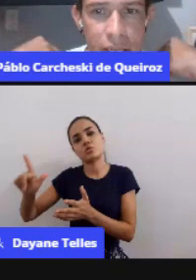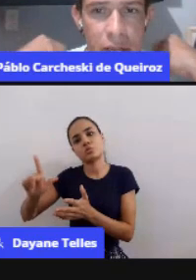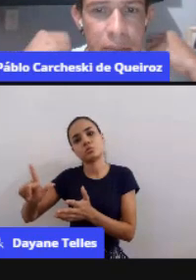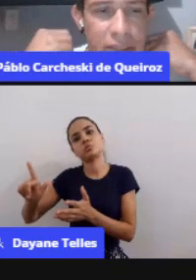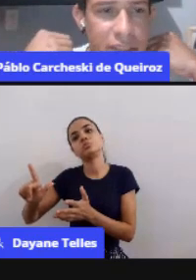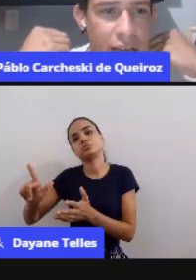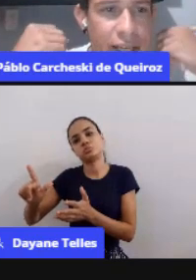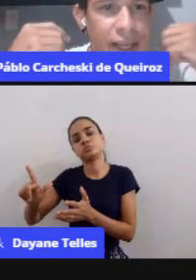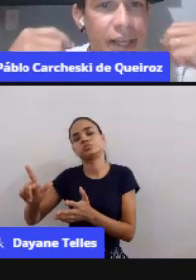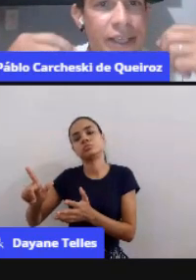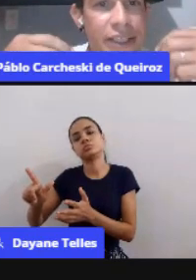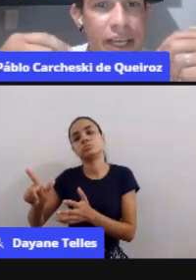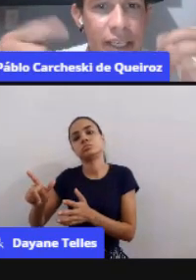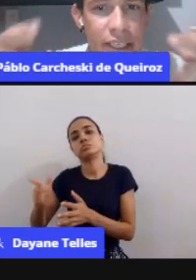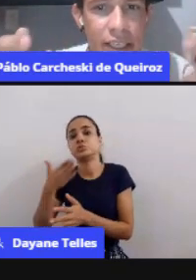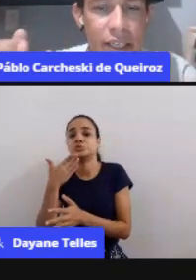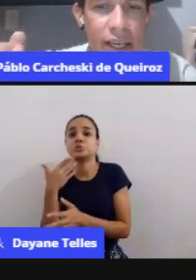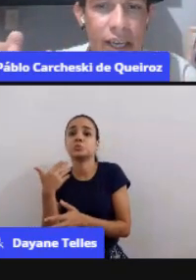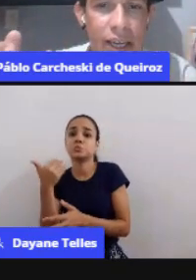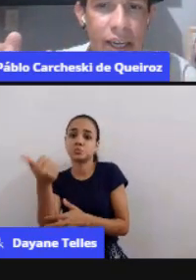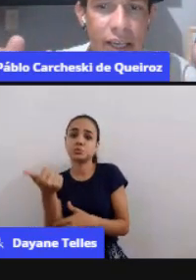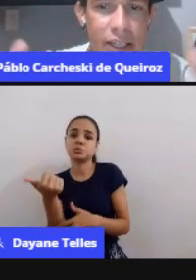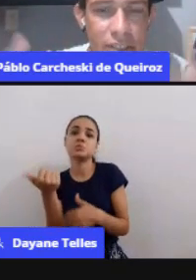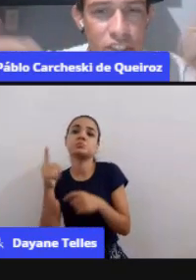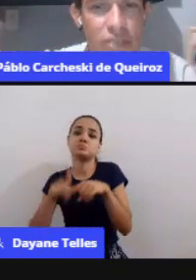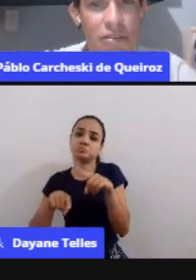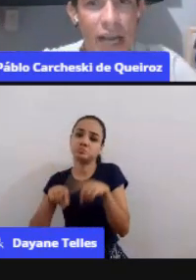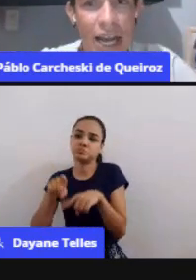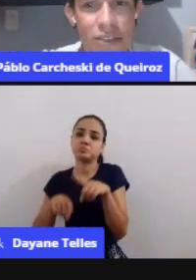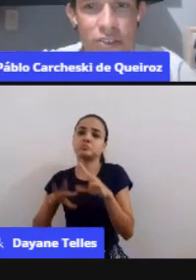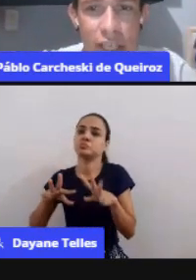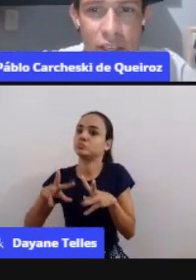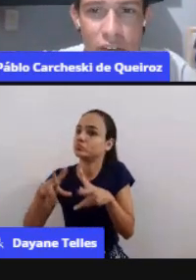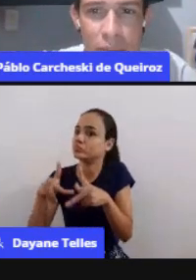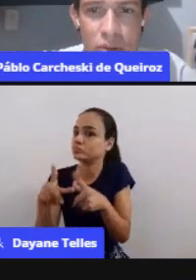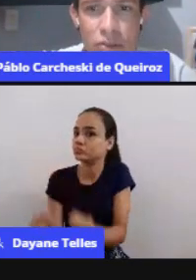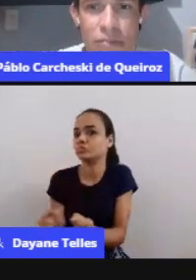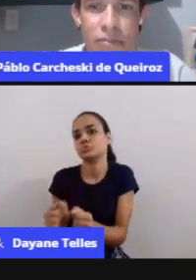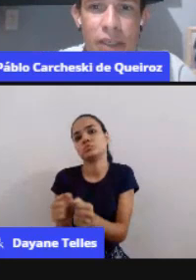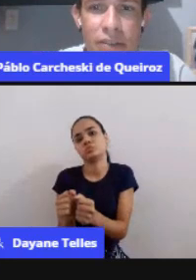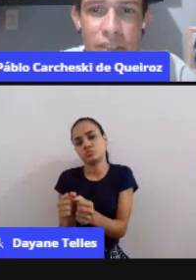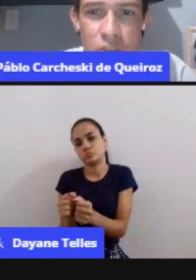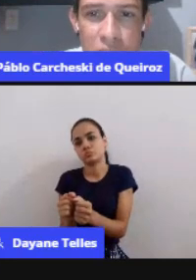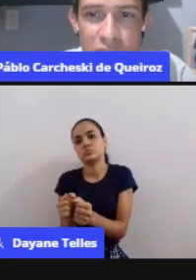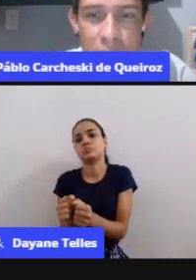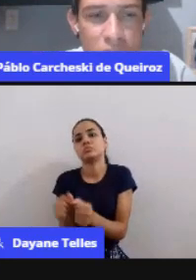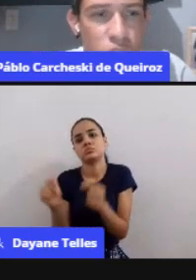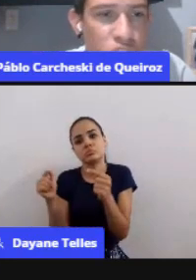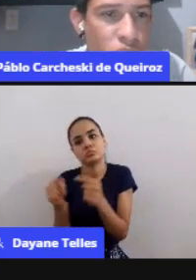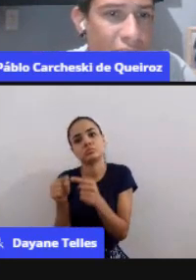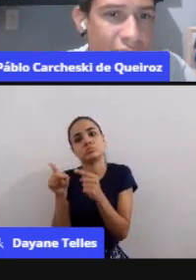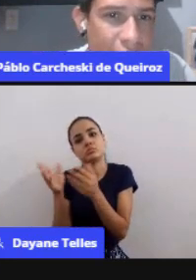gente poderia pensar. E aí, existe casos, né, que eu lembro, assim, especificamente do